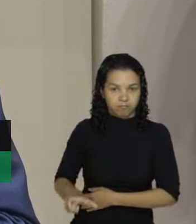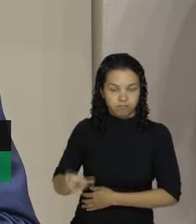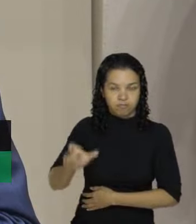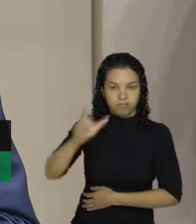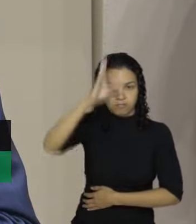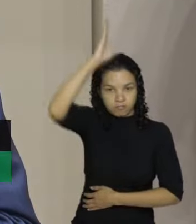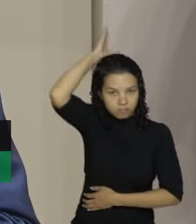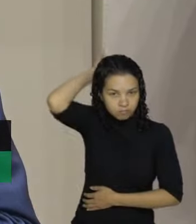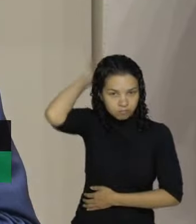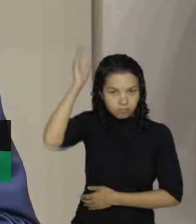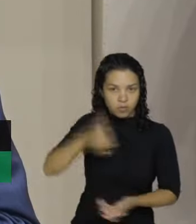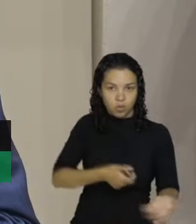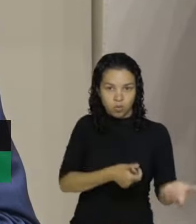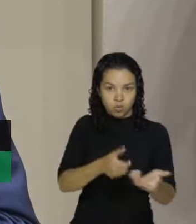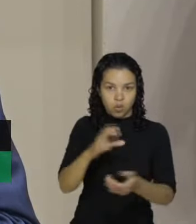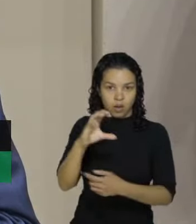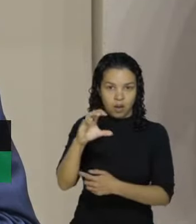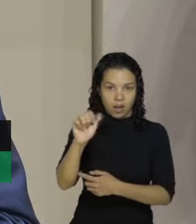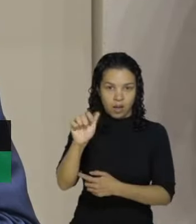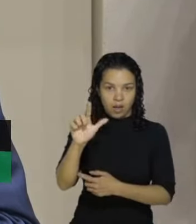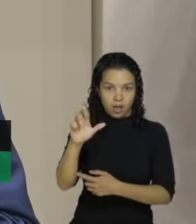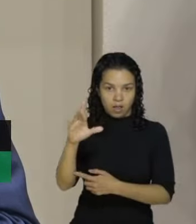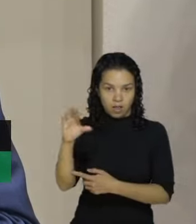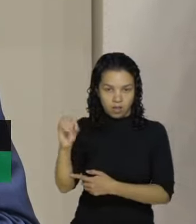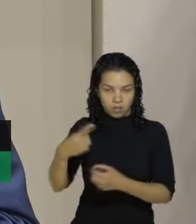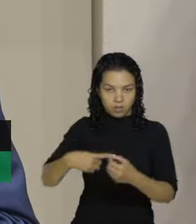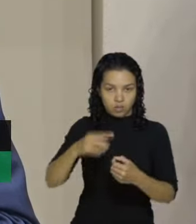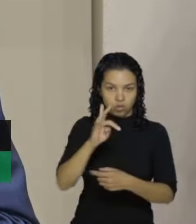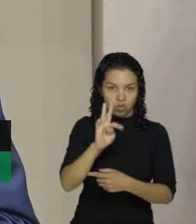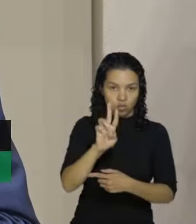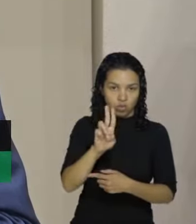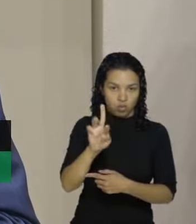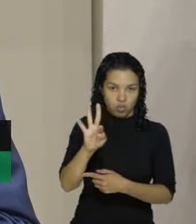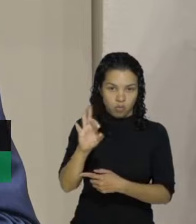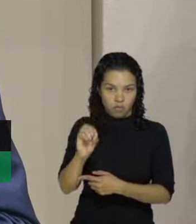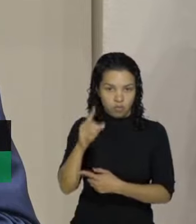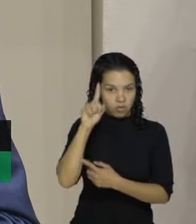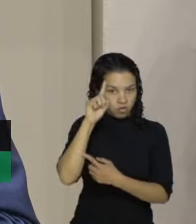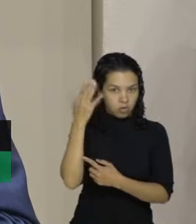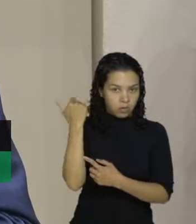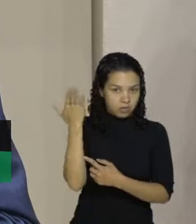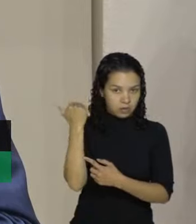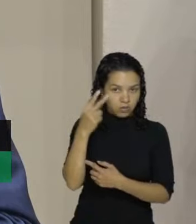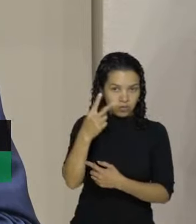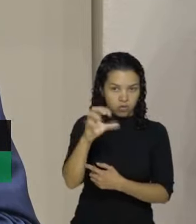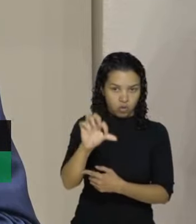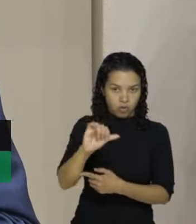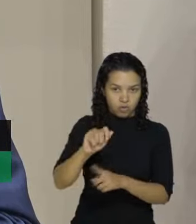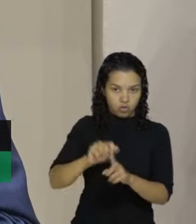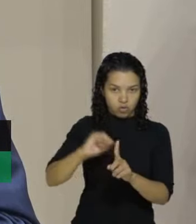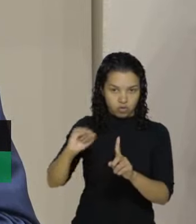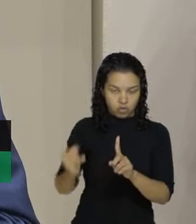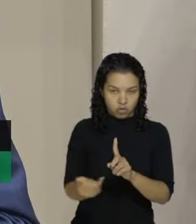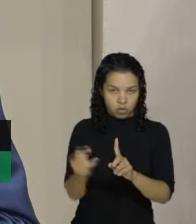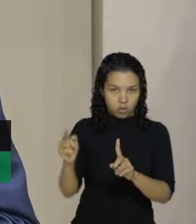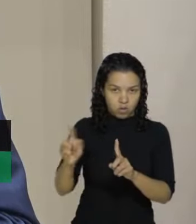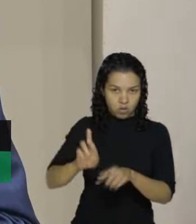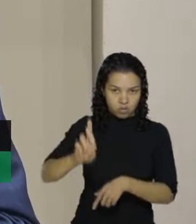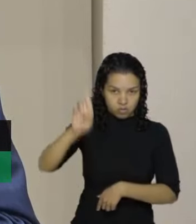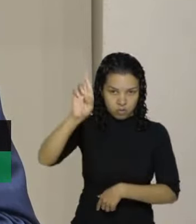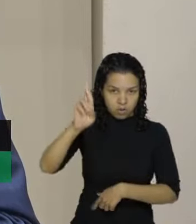Carlos Napoli Oliveira de Turvo, que em 29 de janeiro coordenou as atividades de socorro e